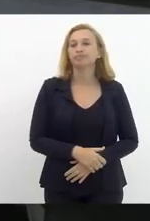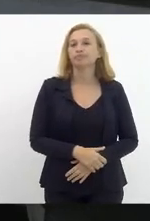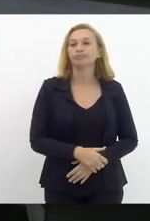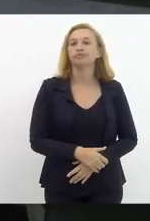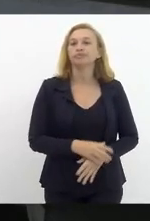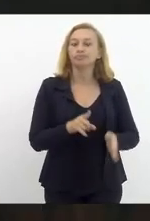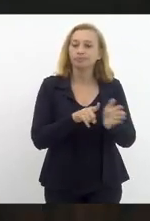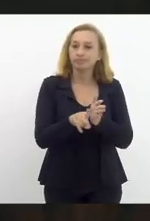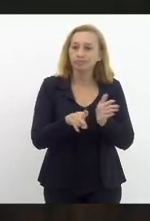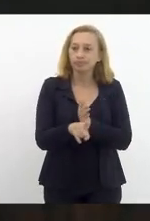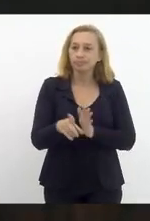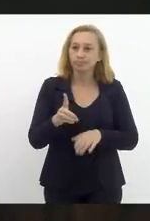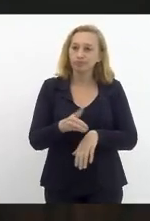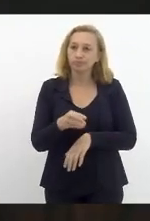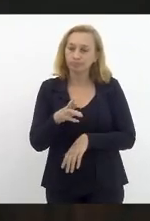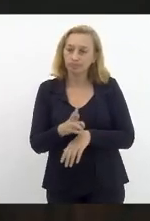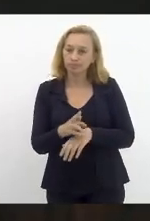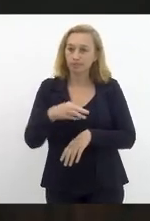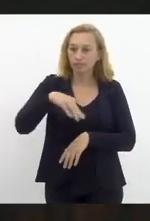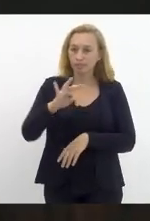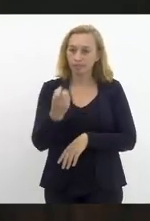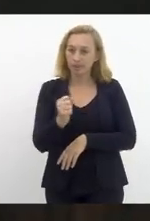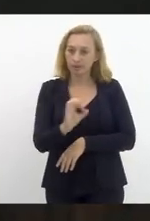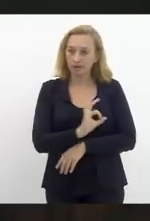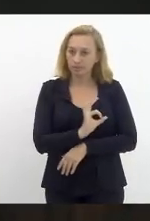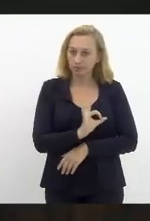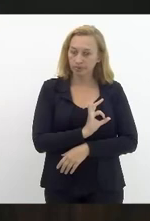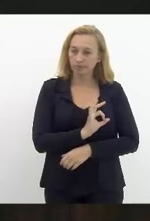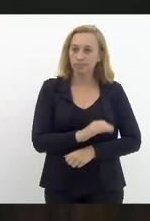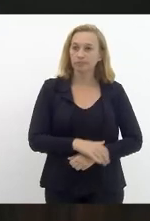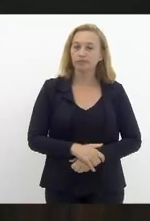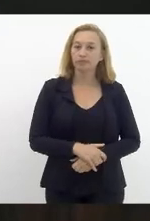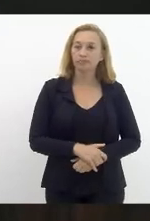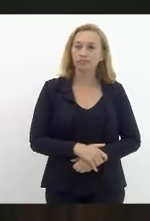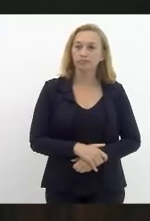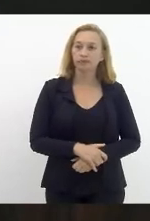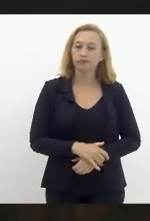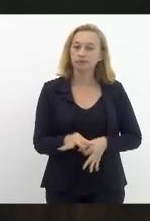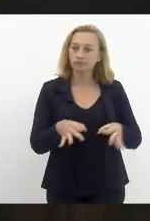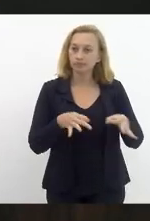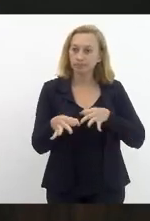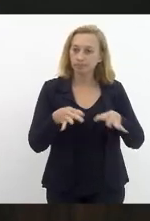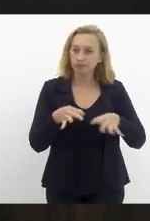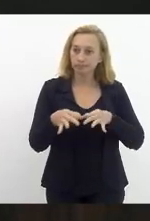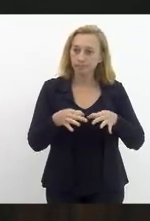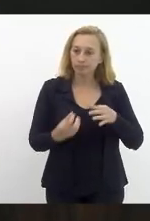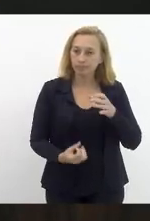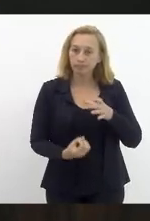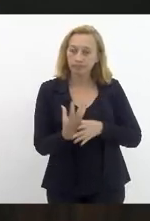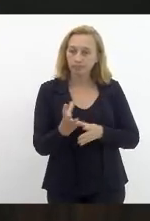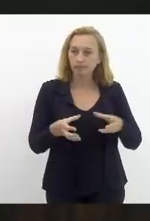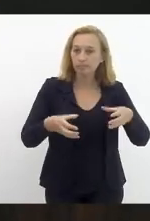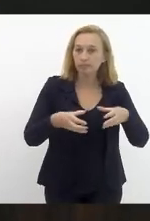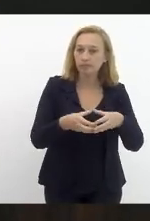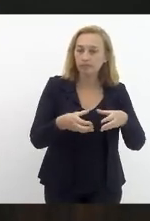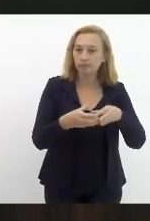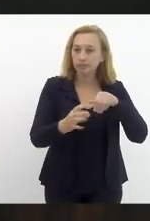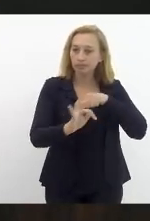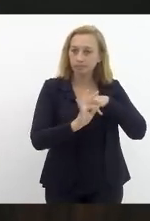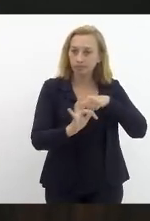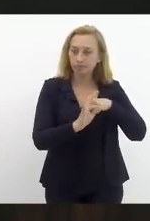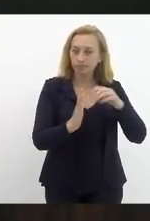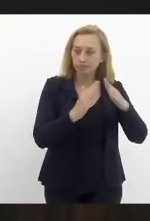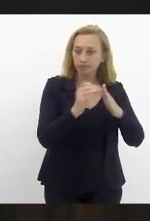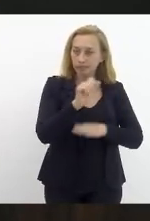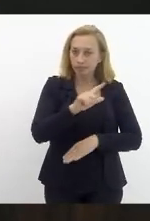Essas perguntas, doutora Marta Rocha, elas foram elaboradas por um corpo técnico, e a Casa